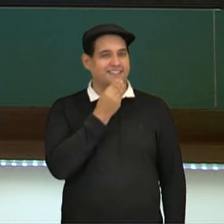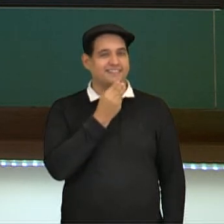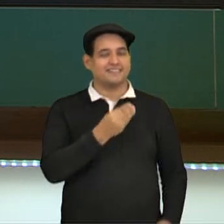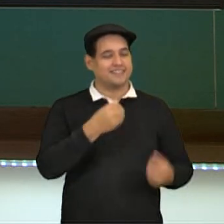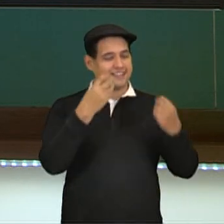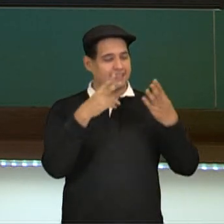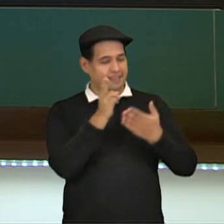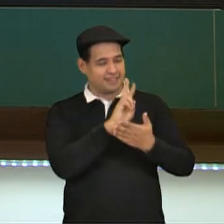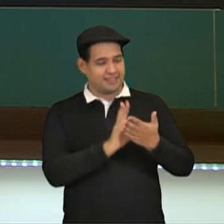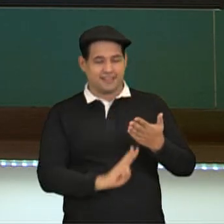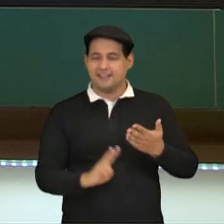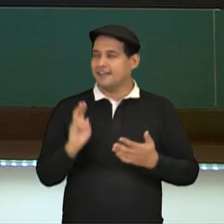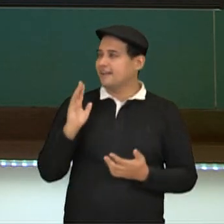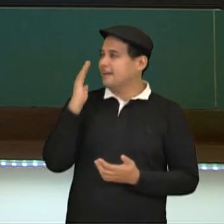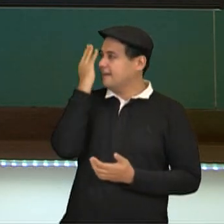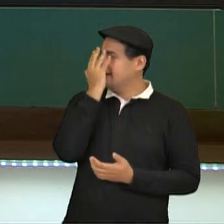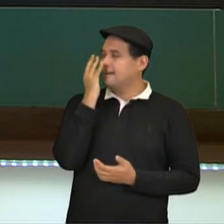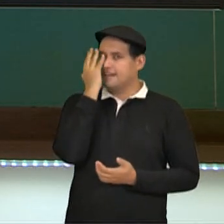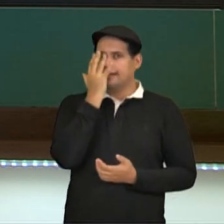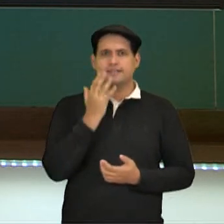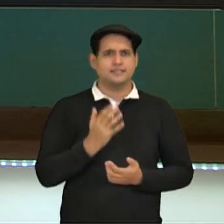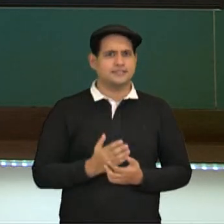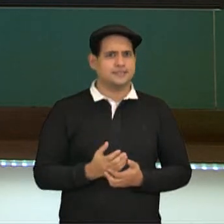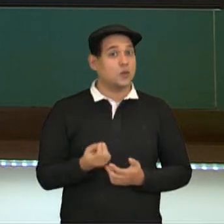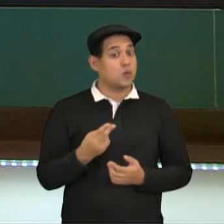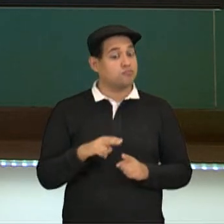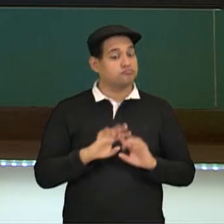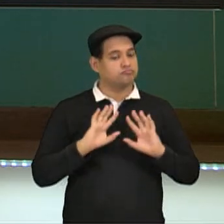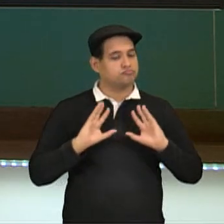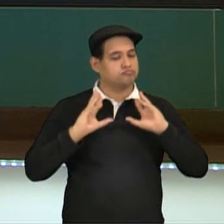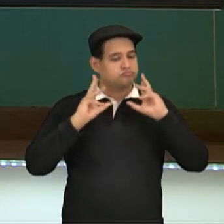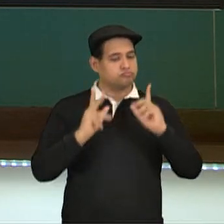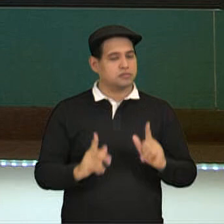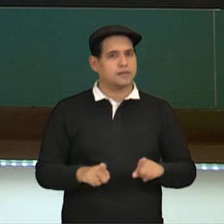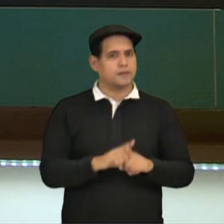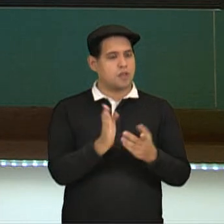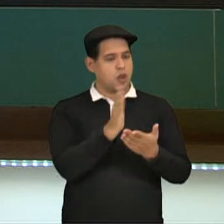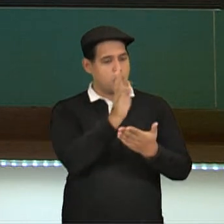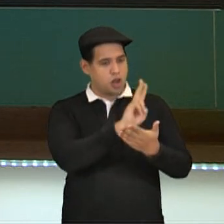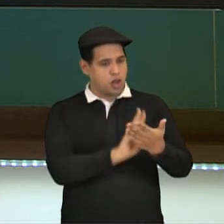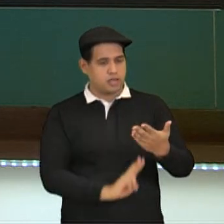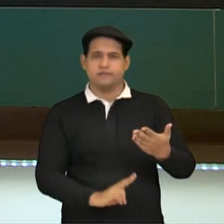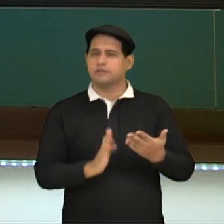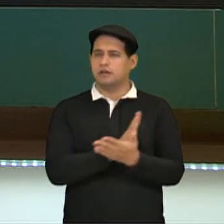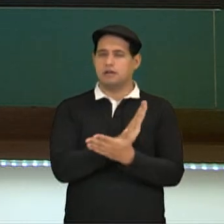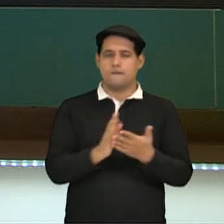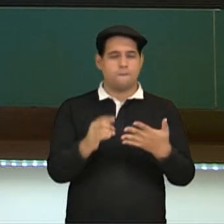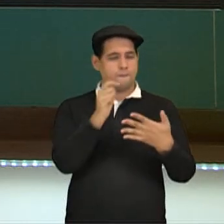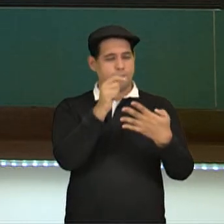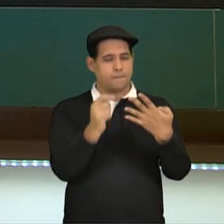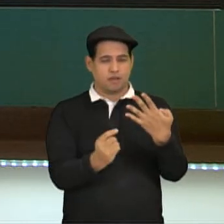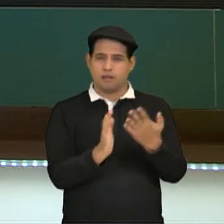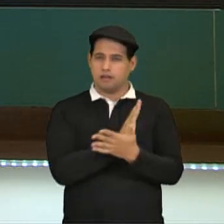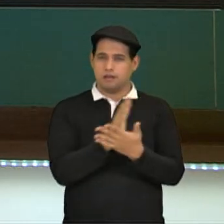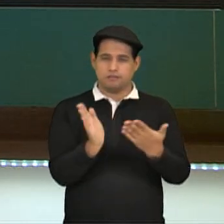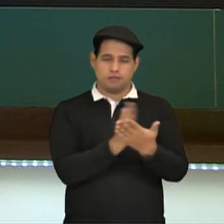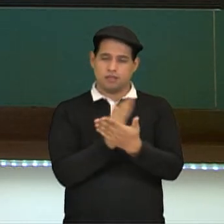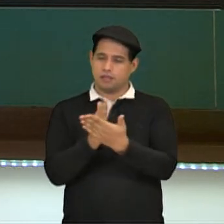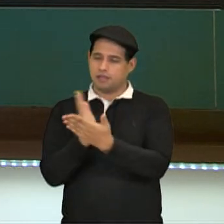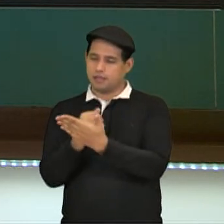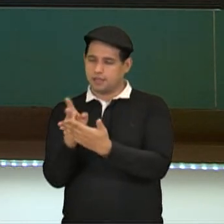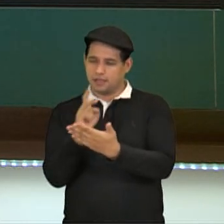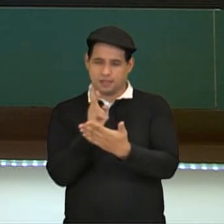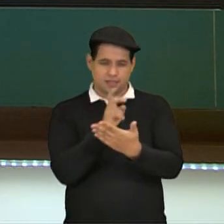de fazer leitura de romances, se não na íntegra, na totalidade do livro, pelo menos alguns fragmentos, algumas páginas.